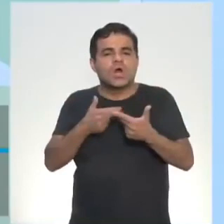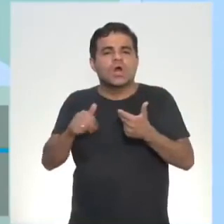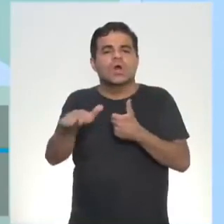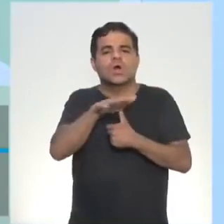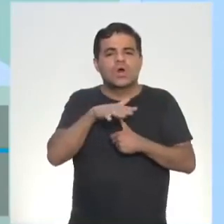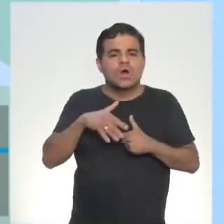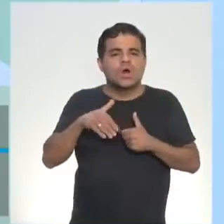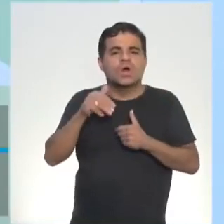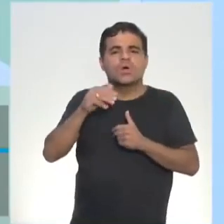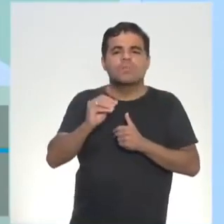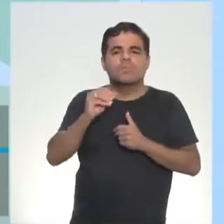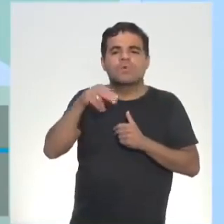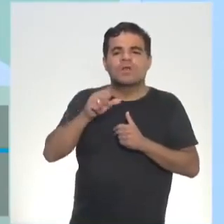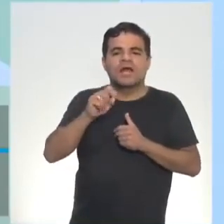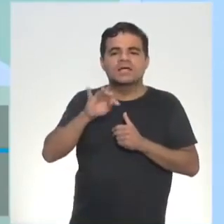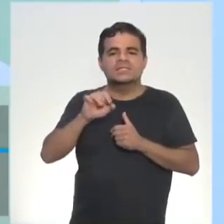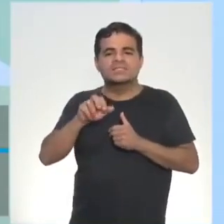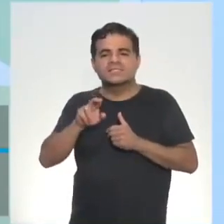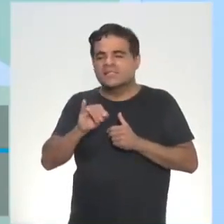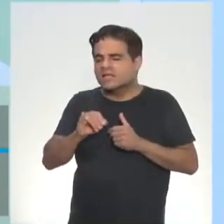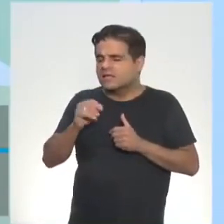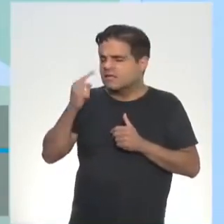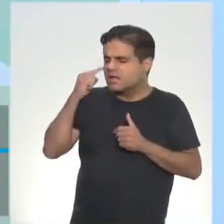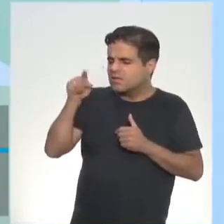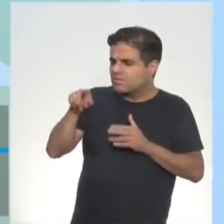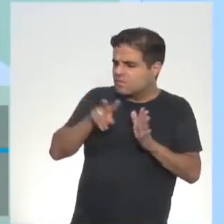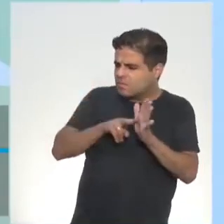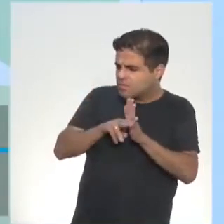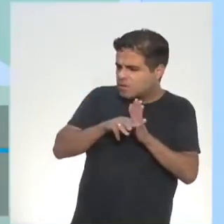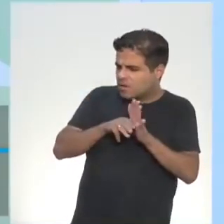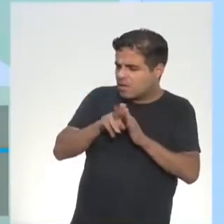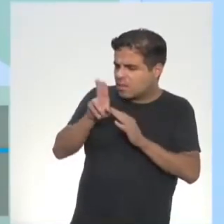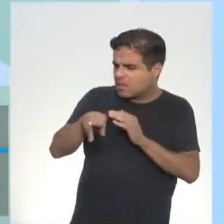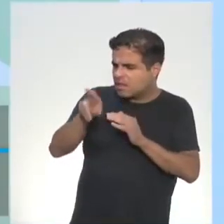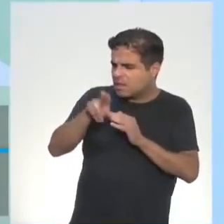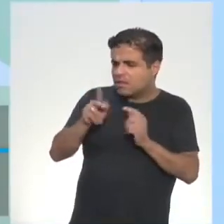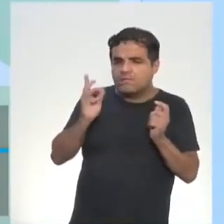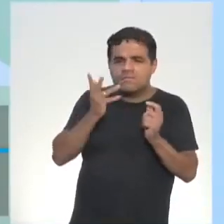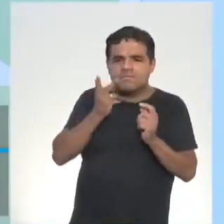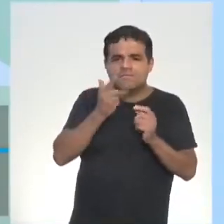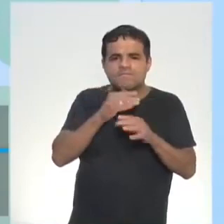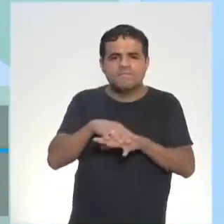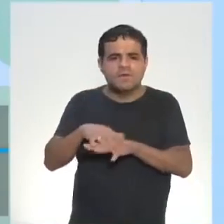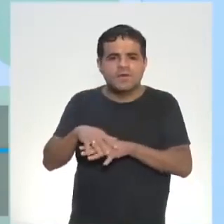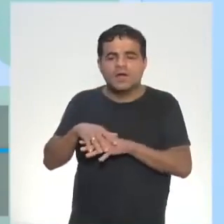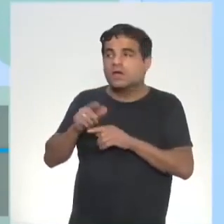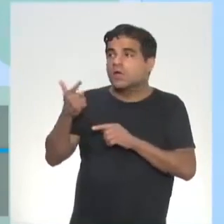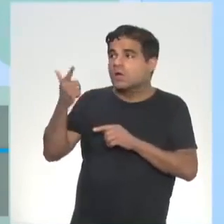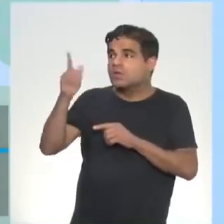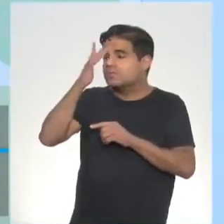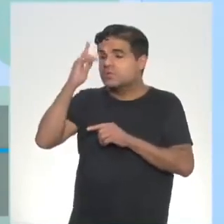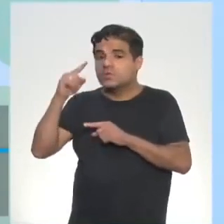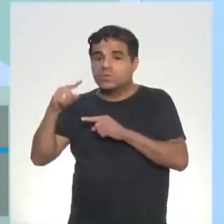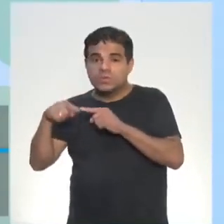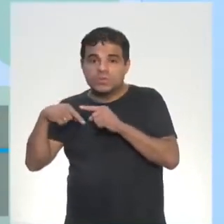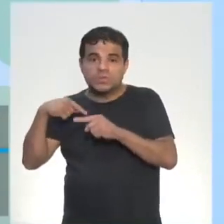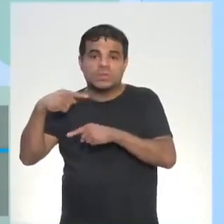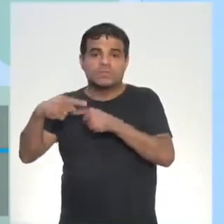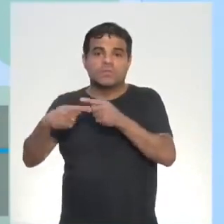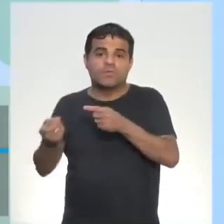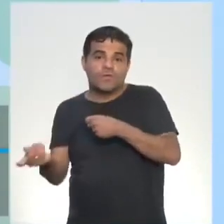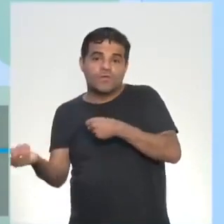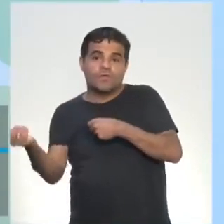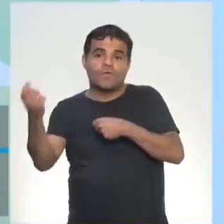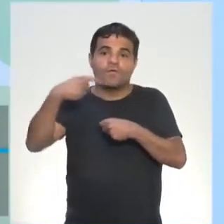do monastério e tal. Mas ele usou uma metodologia, ele usou uma matemática, ali, uma probabilidade. E quem depois, os botânicos